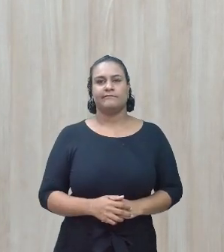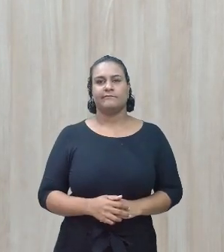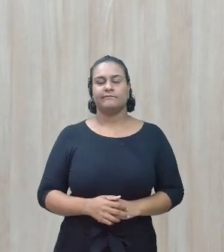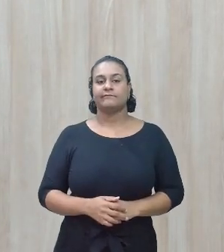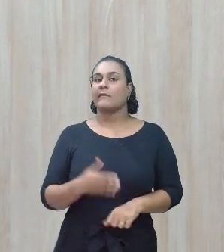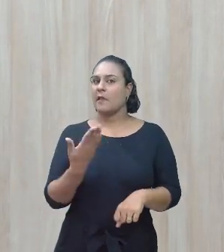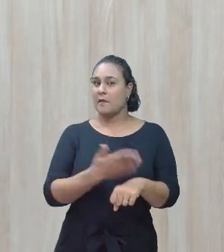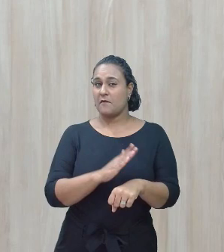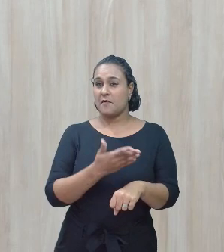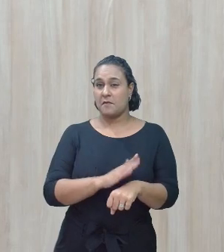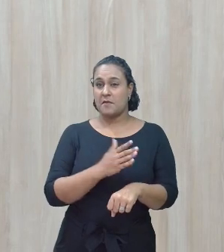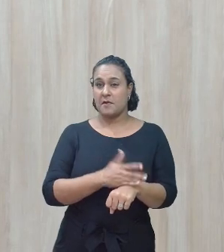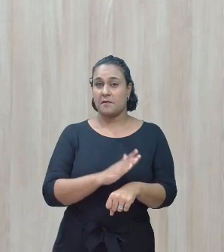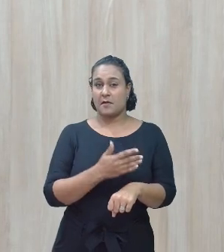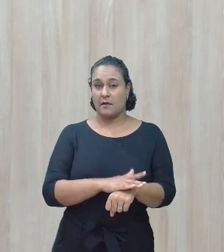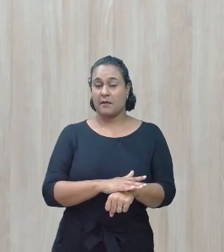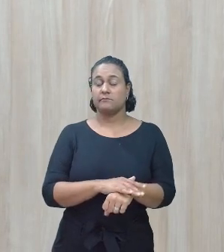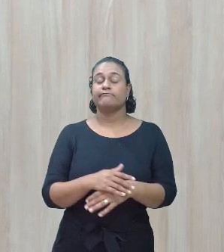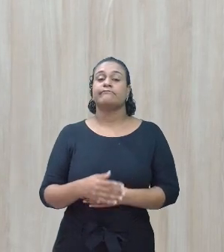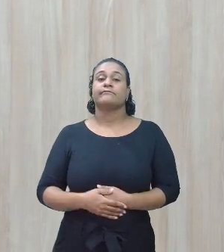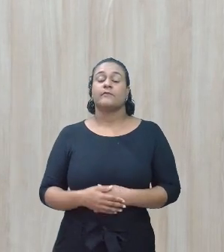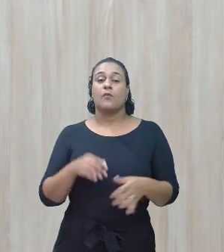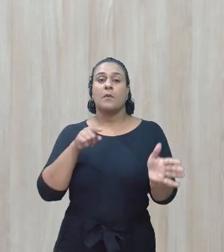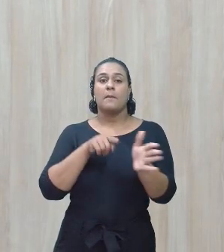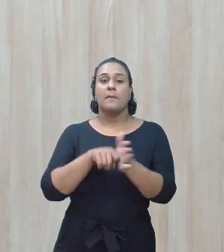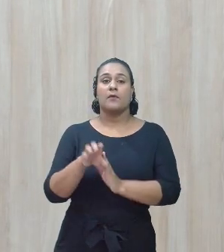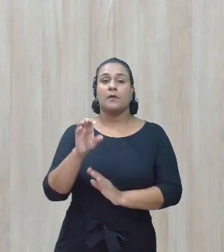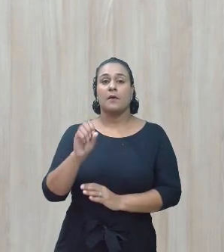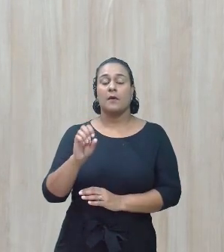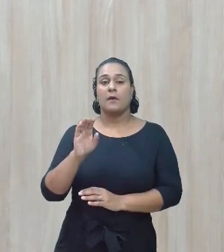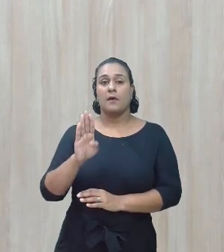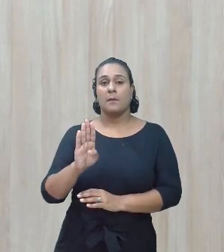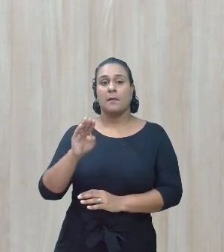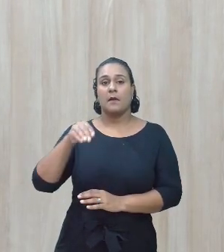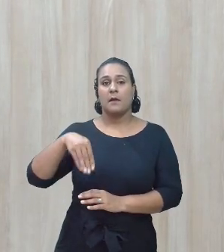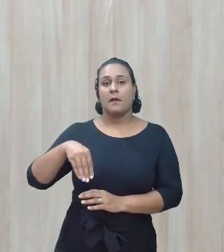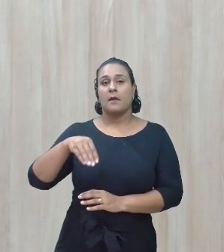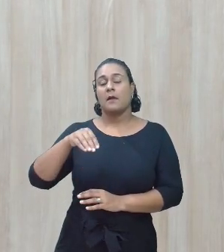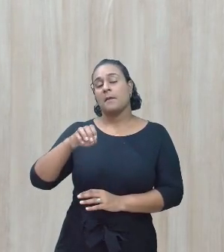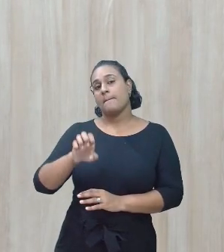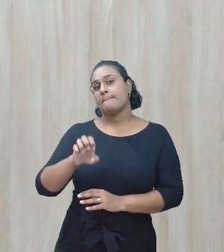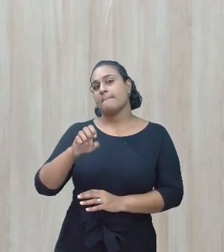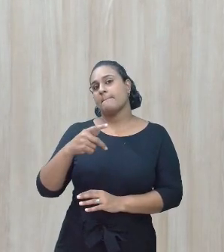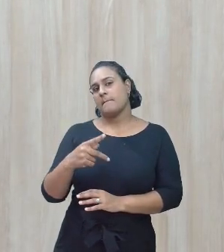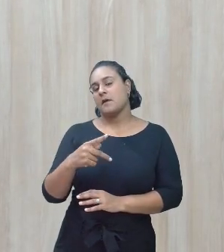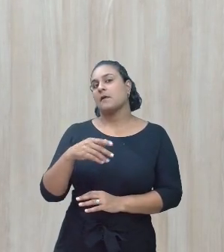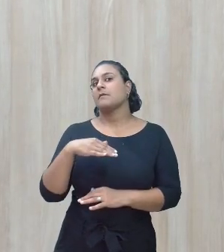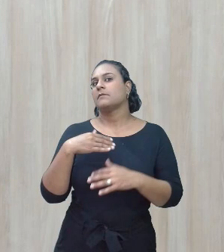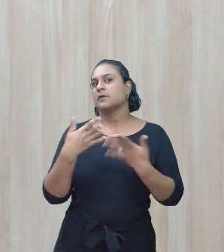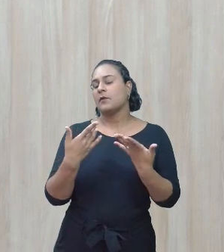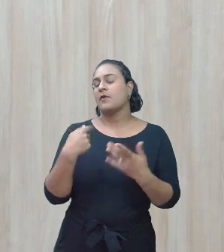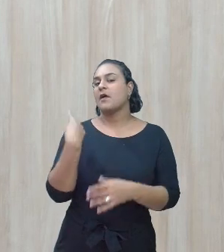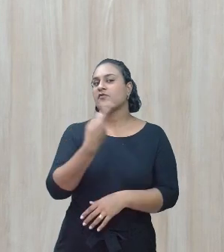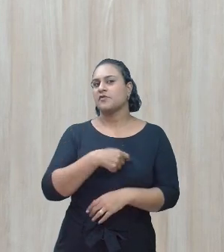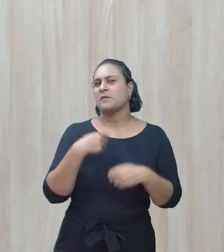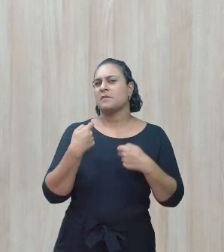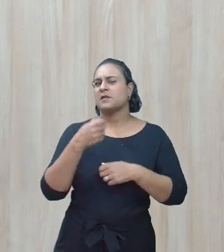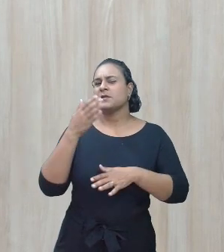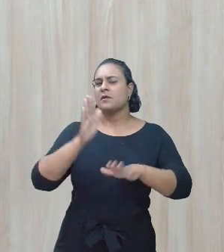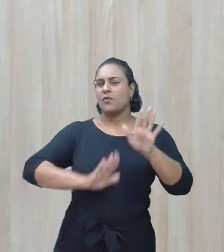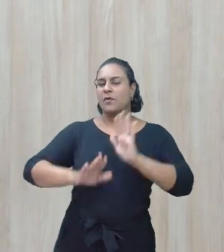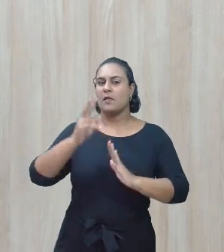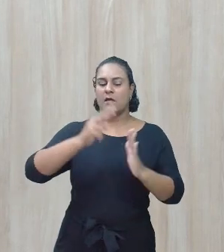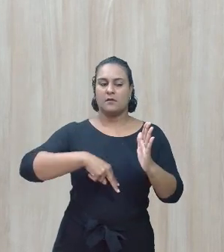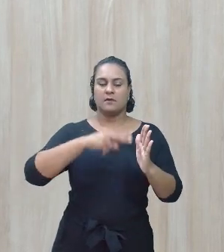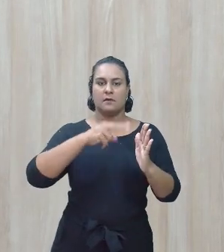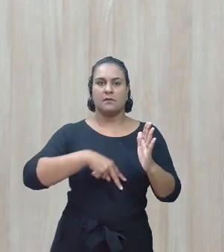Vamos praticar aqui com uma questão da OBMEP. Essa questão é uma questão bem legal, que traz um ponto de atenção para a gente perceber a leitura desse gráfico